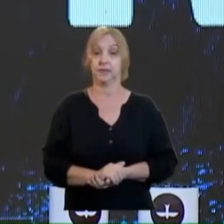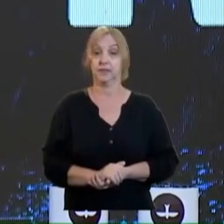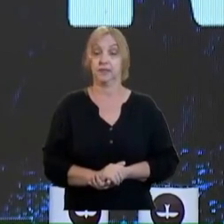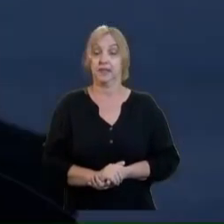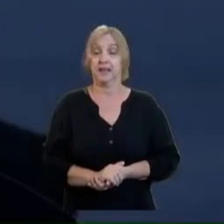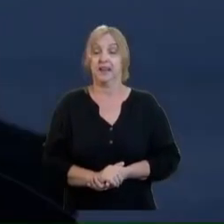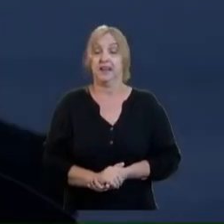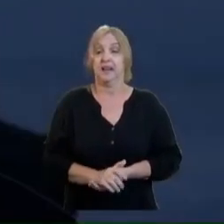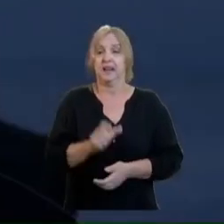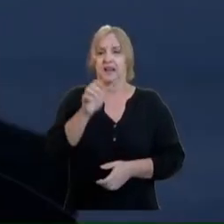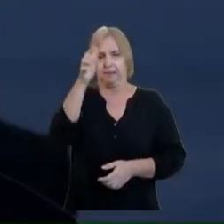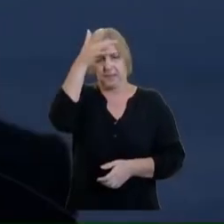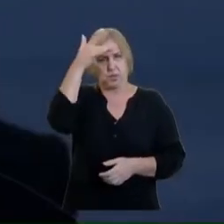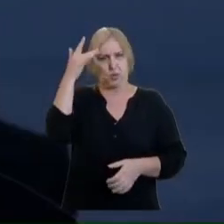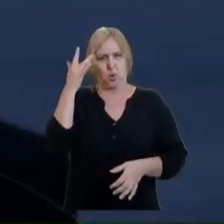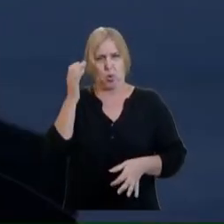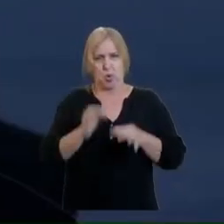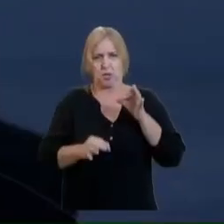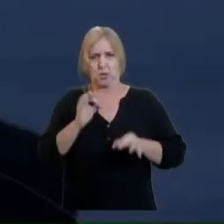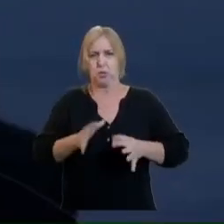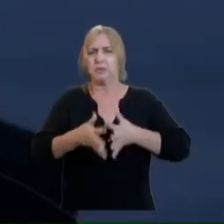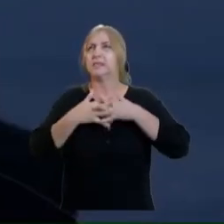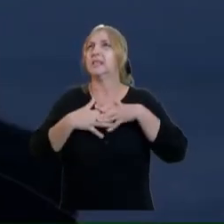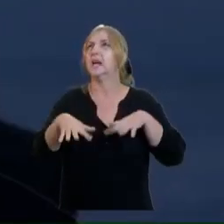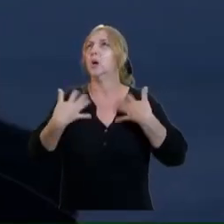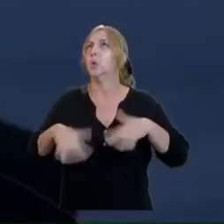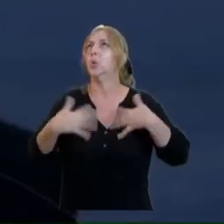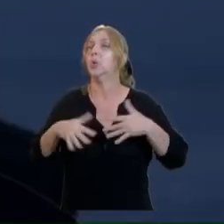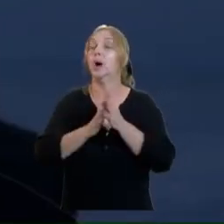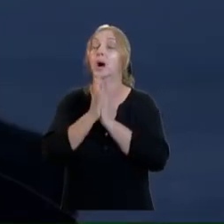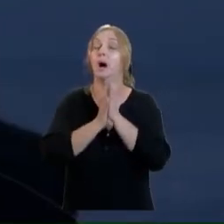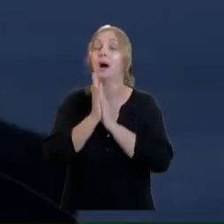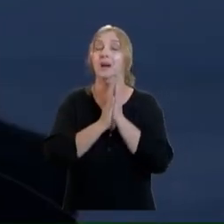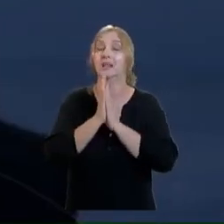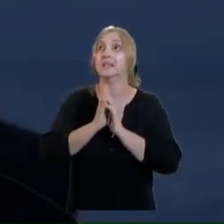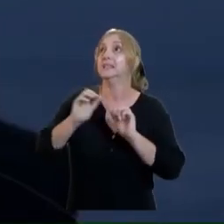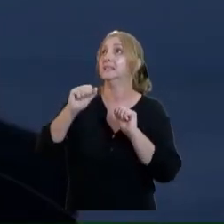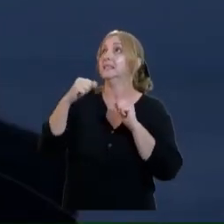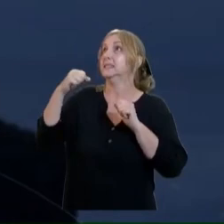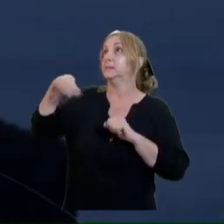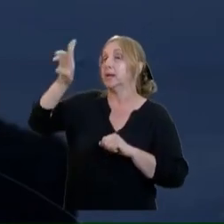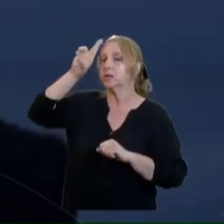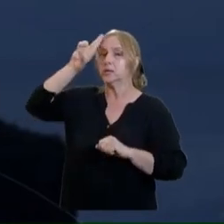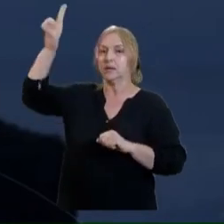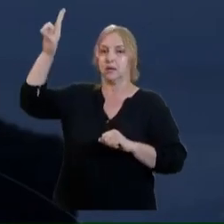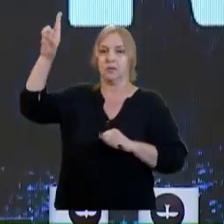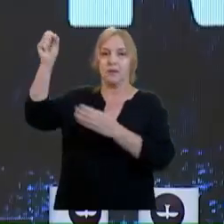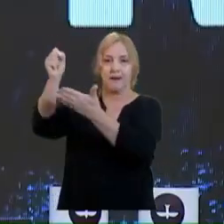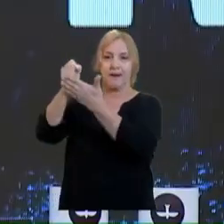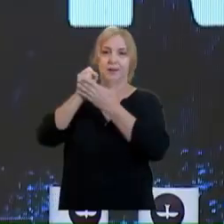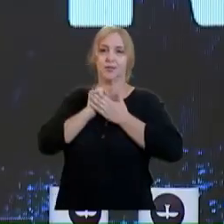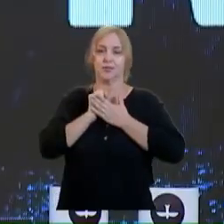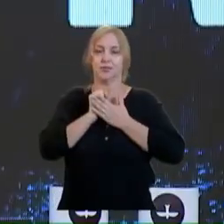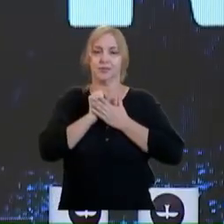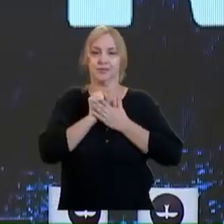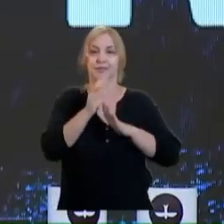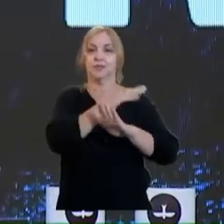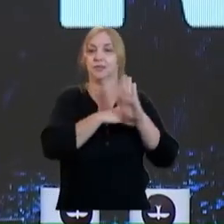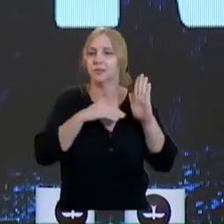as aflições do justo, mas o Senhor de todas o livra.